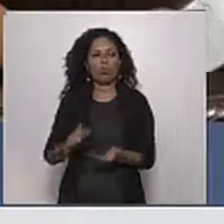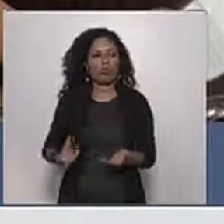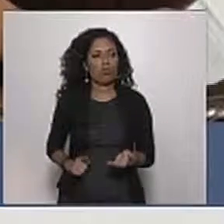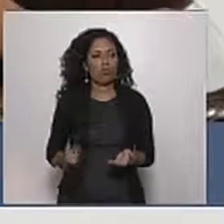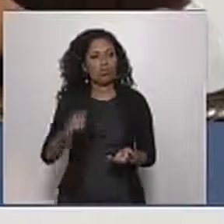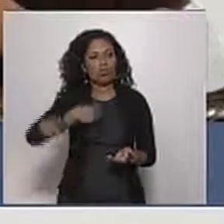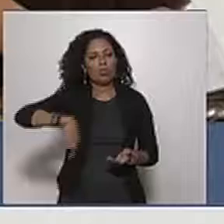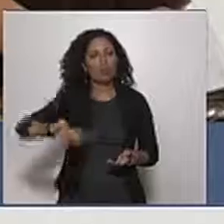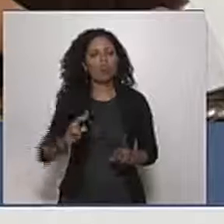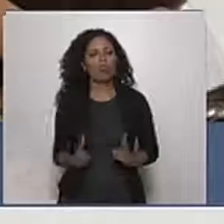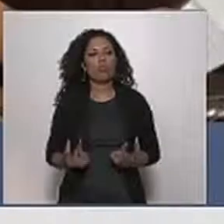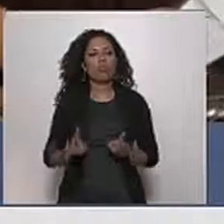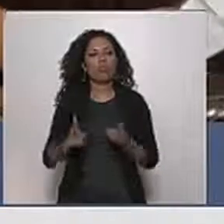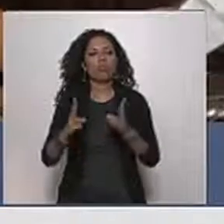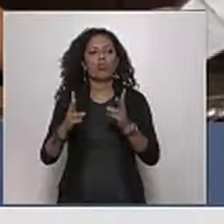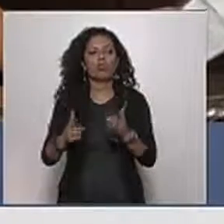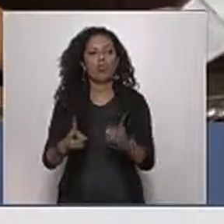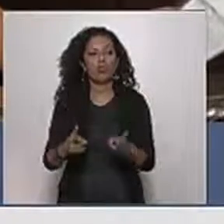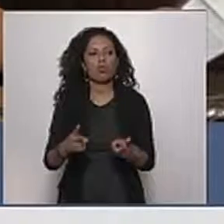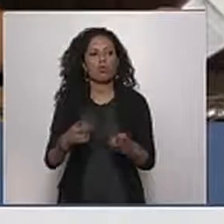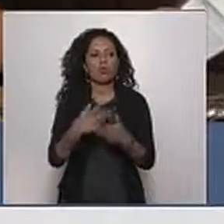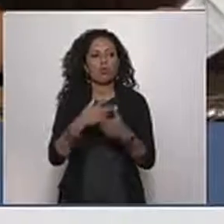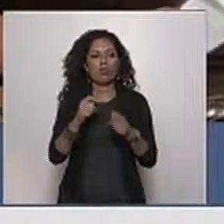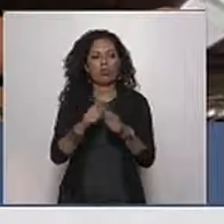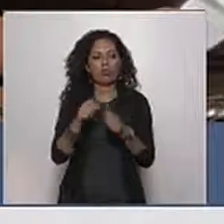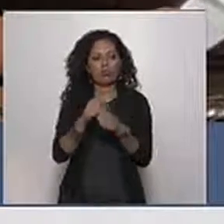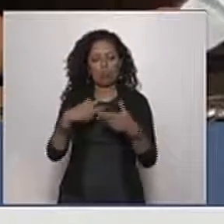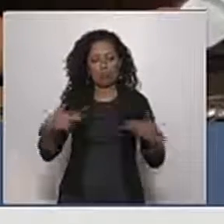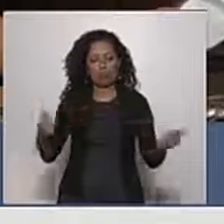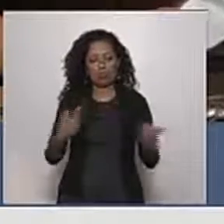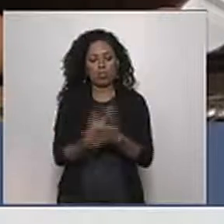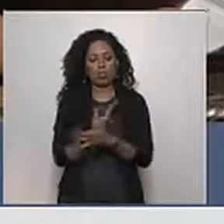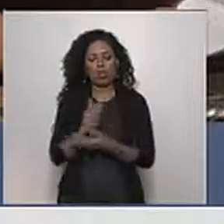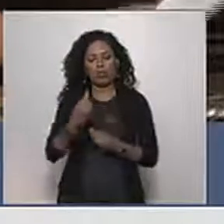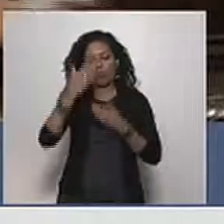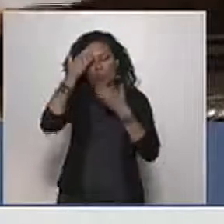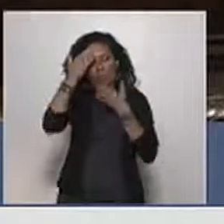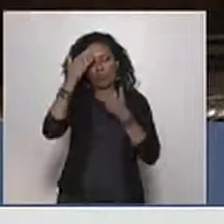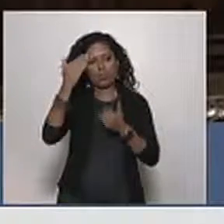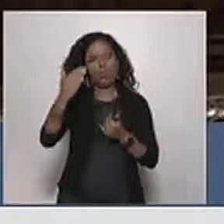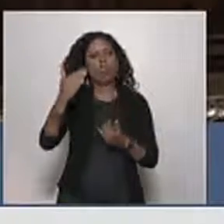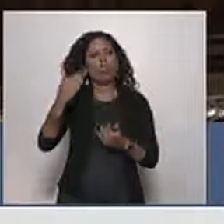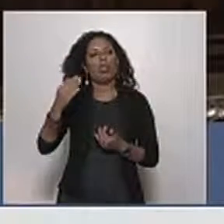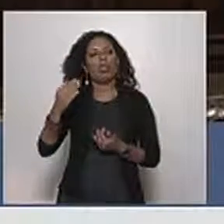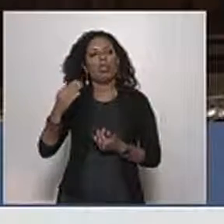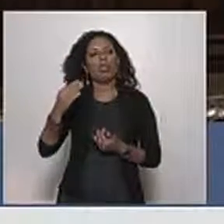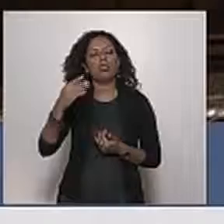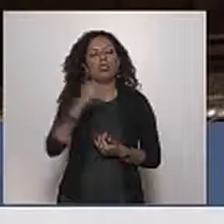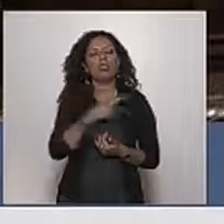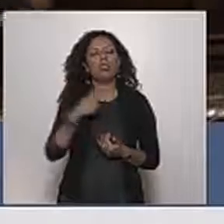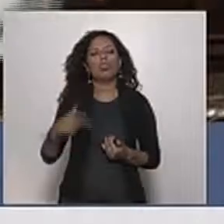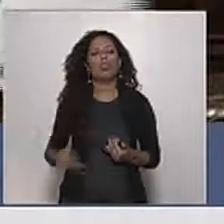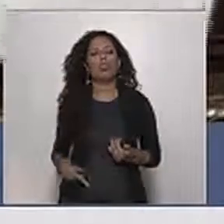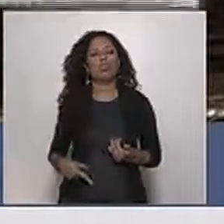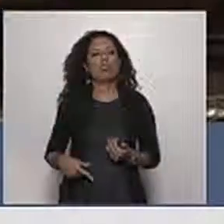a gente siga essa militarização excessiva. Muito obrigada pela palavra, senhora presidenta, e segue o baile.